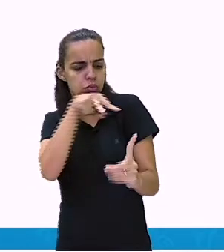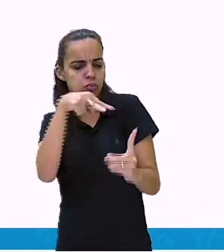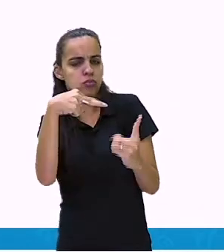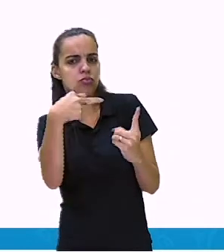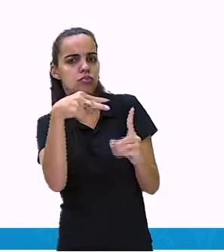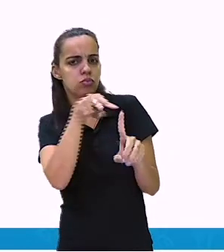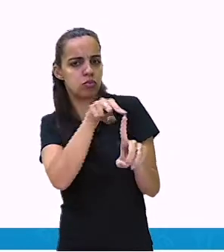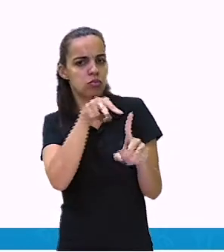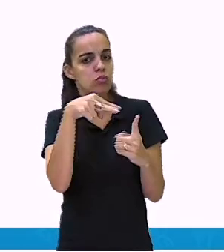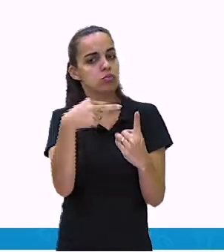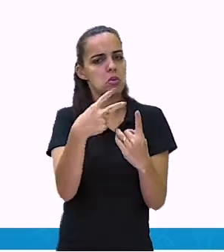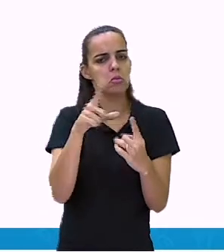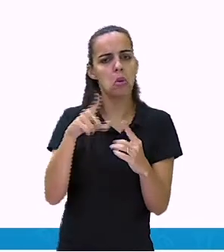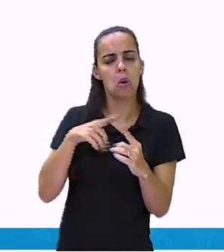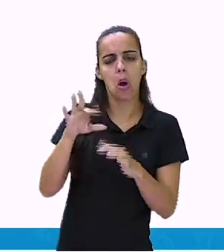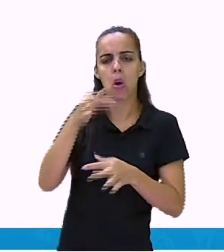de